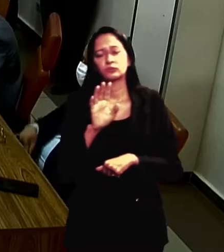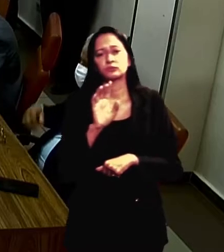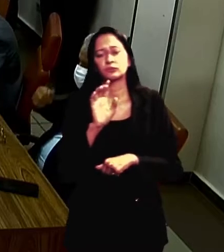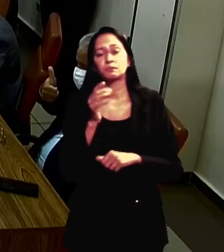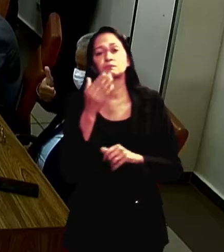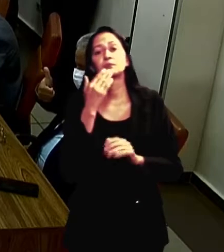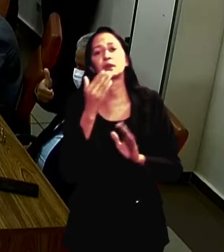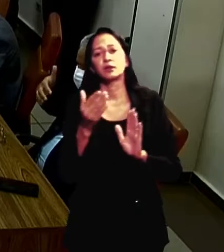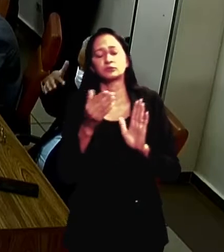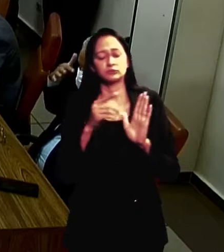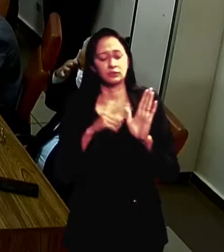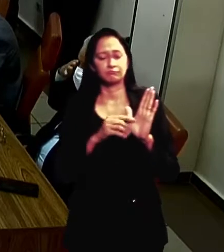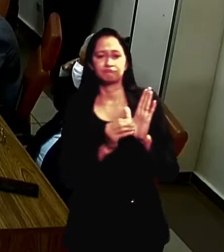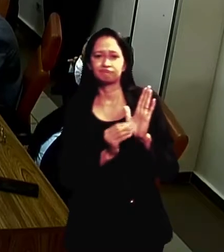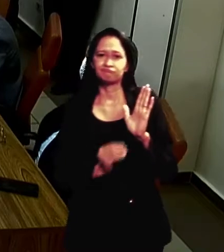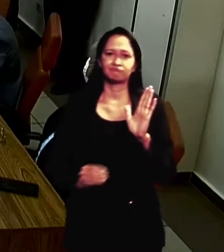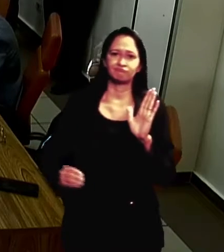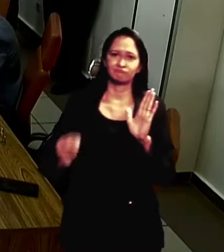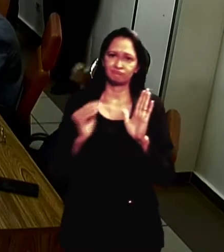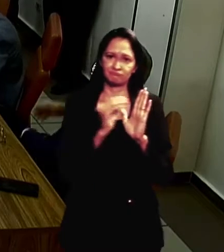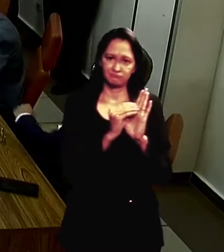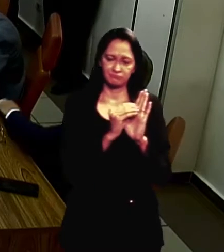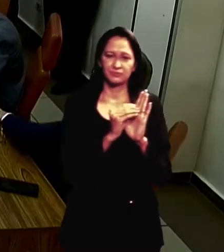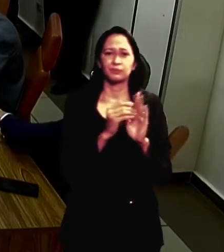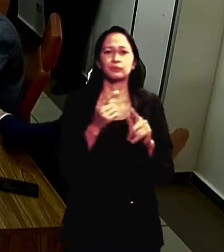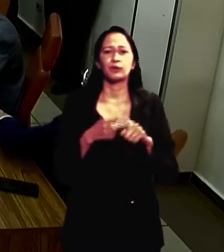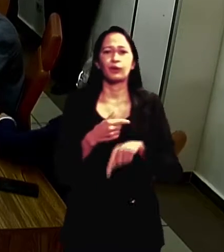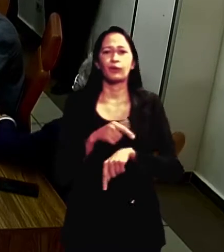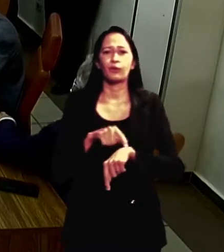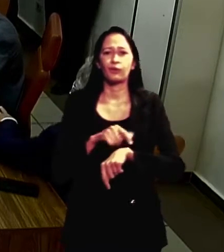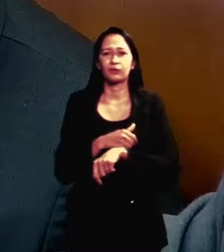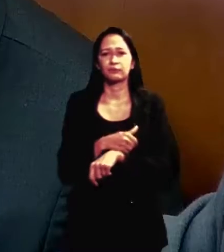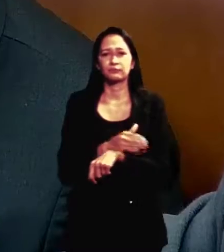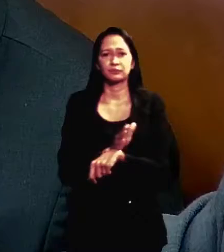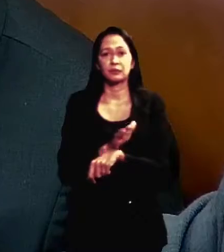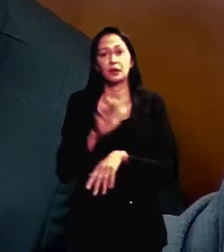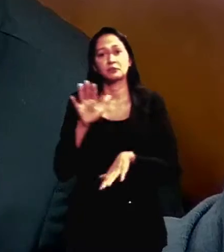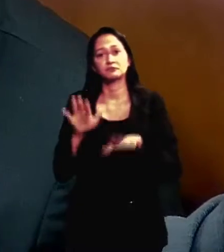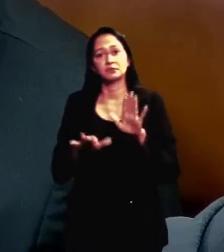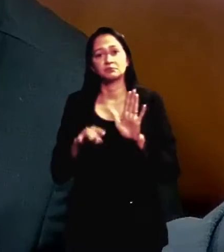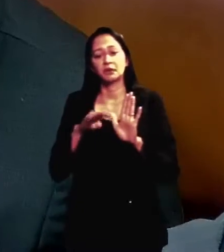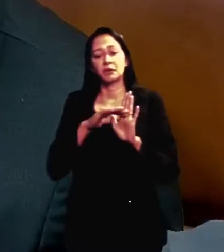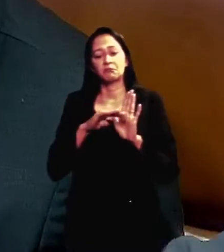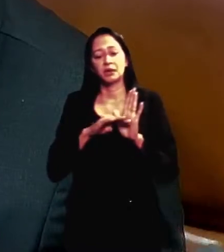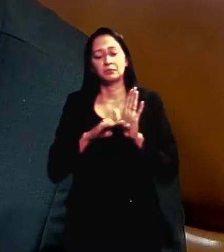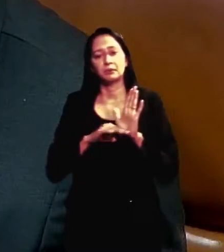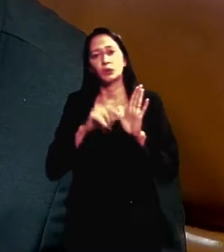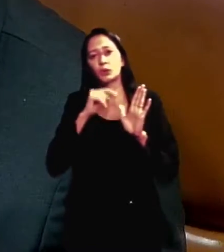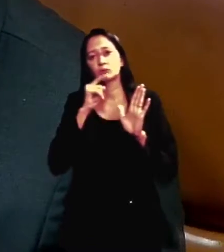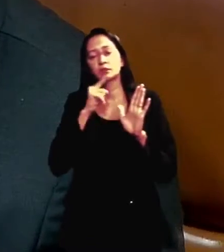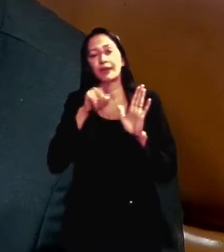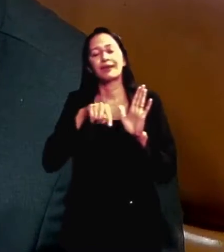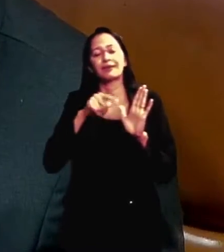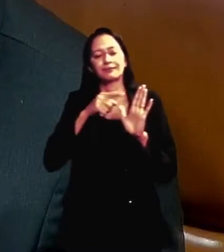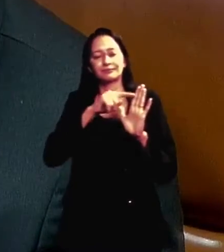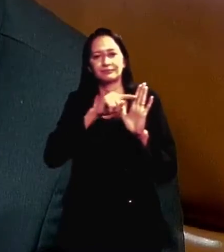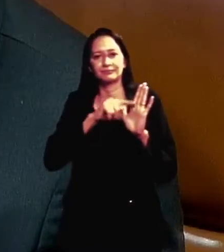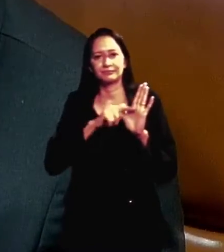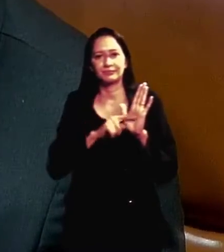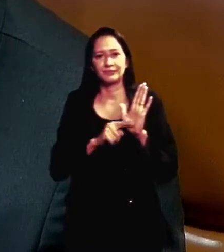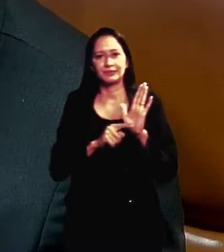só a inversão de pauta. Sim. Até por causa do horário, às vezes não pode chegar nele. No projeto de número